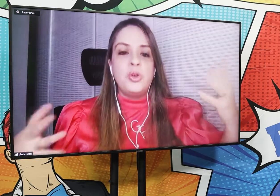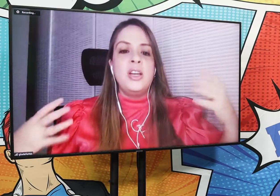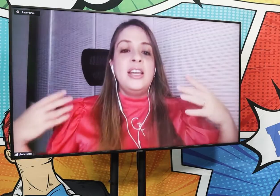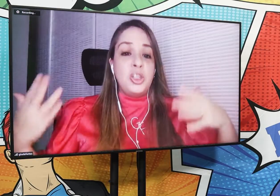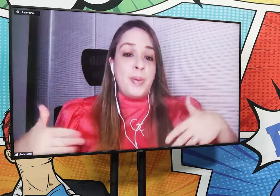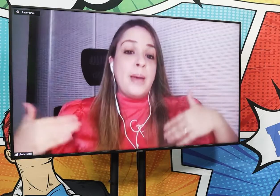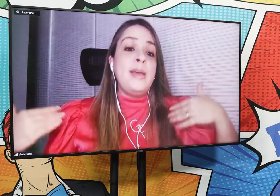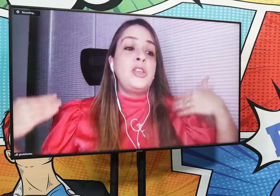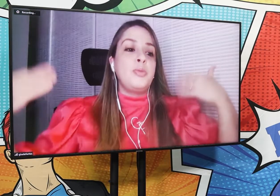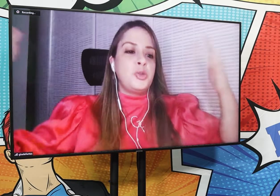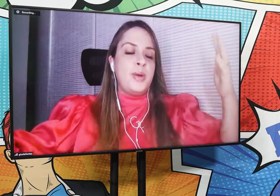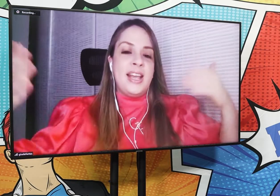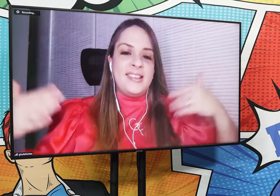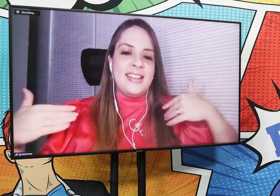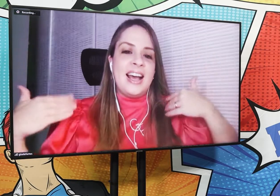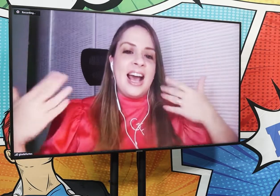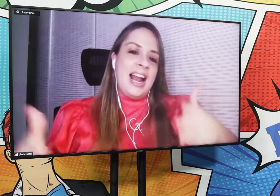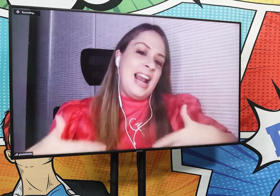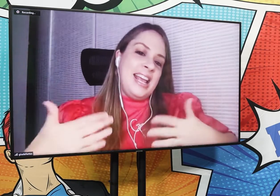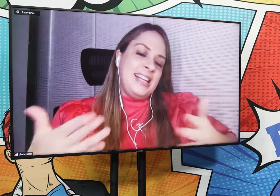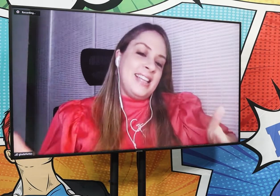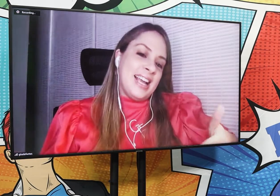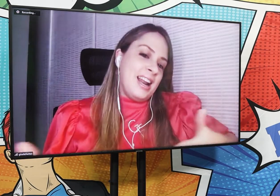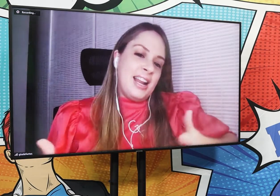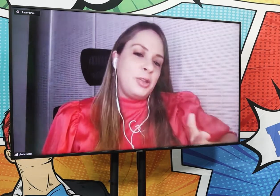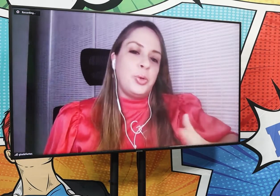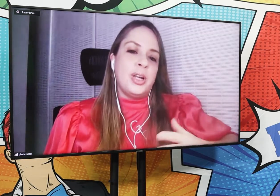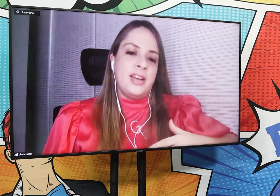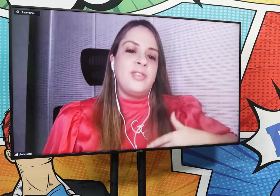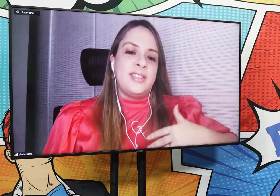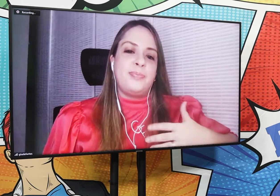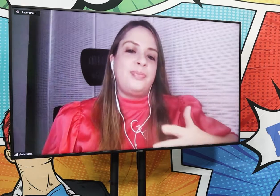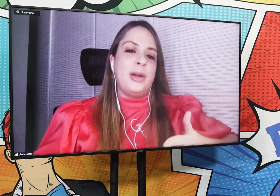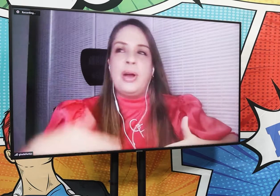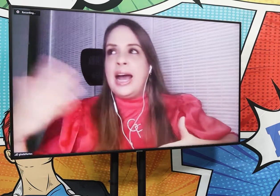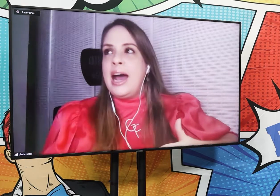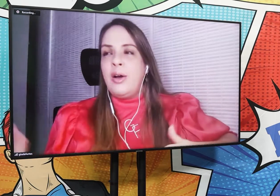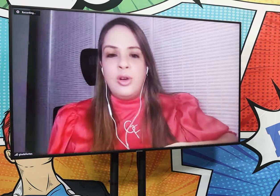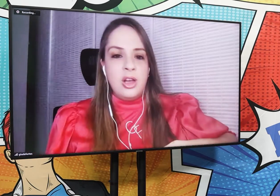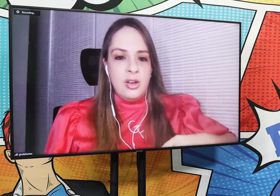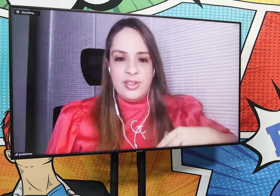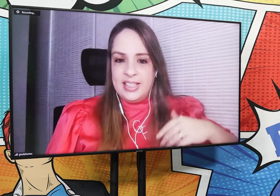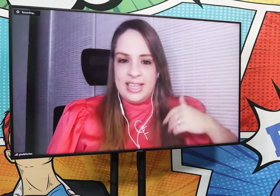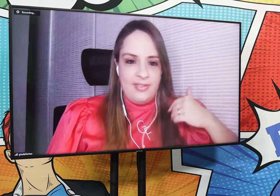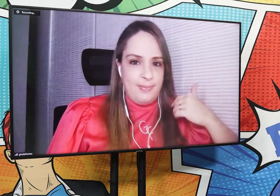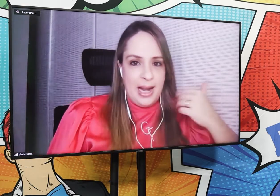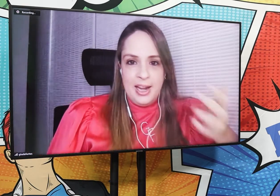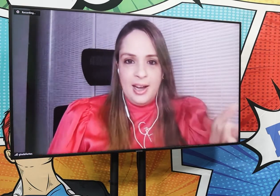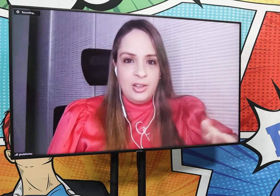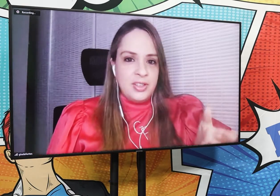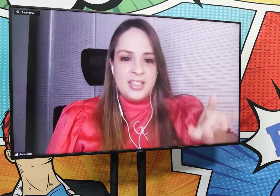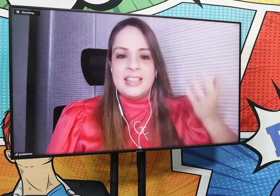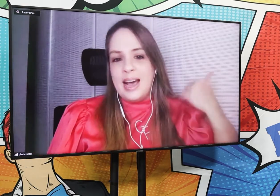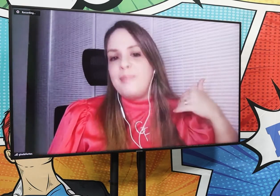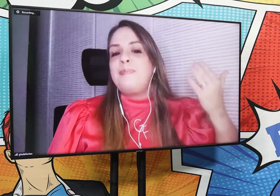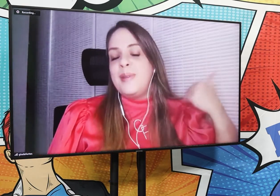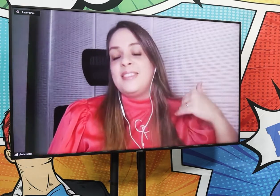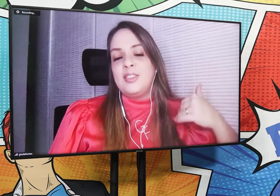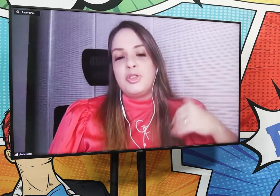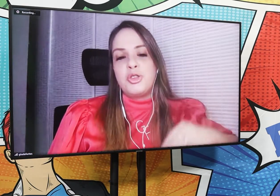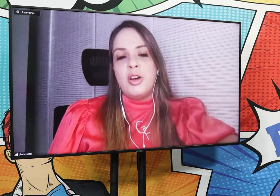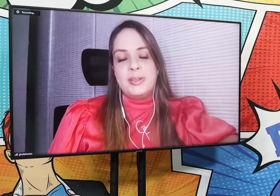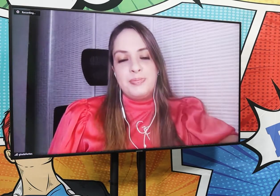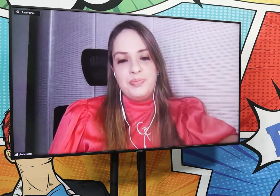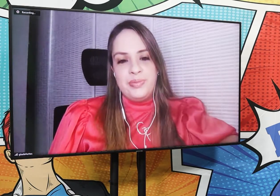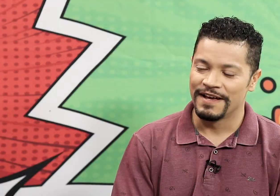mesmo, e te permite uma experiência além daquela leitura, né? Você tá no carro, Você tá malhando e você tá pensando